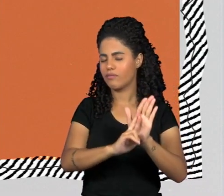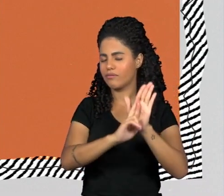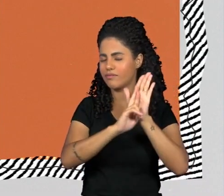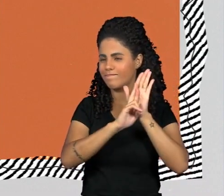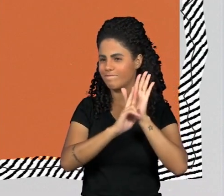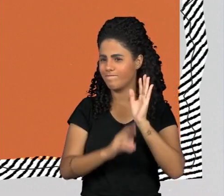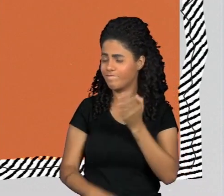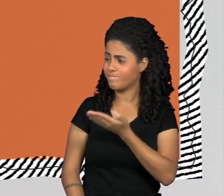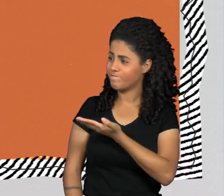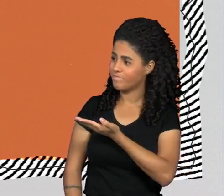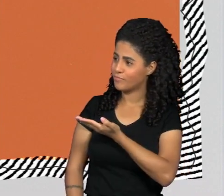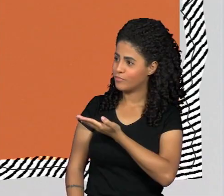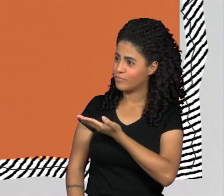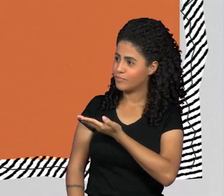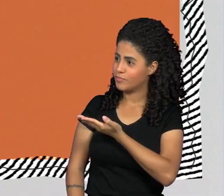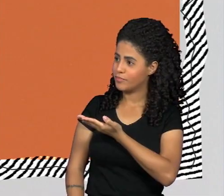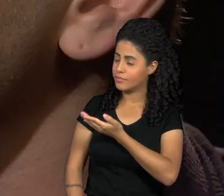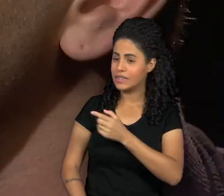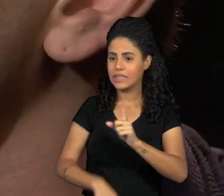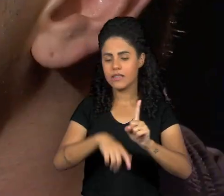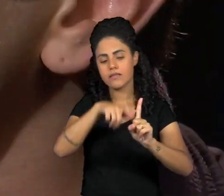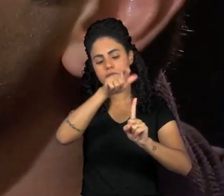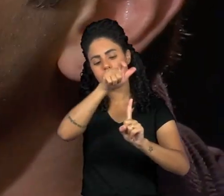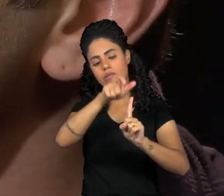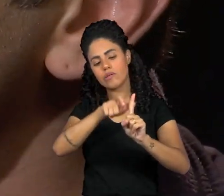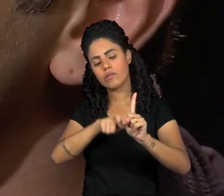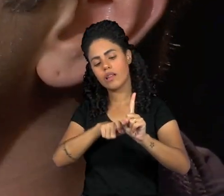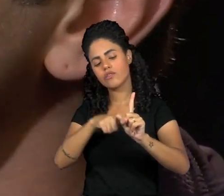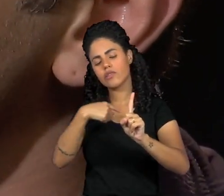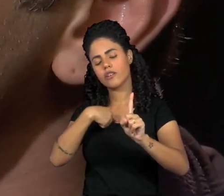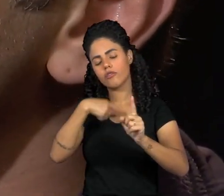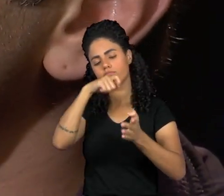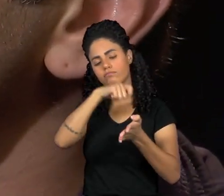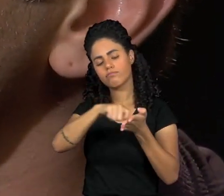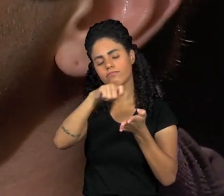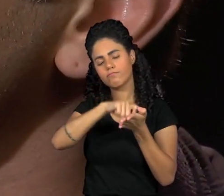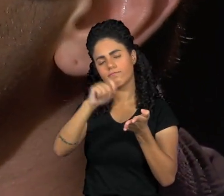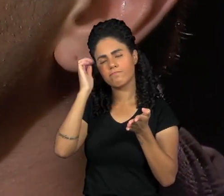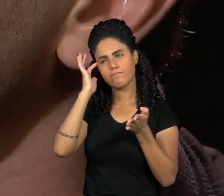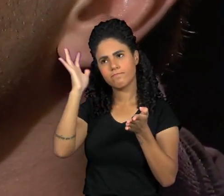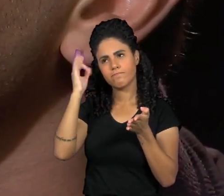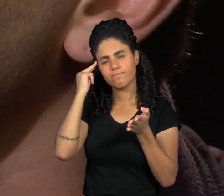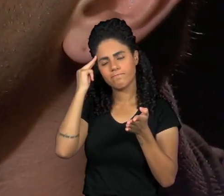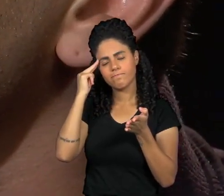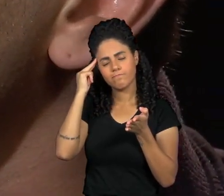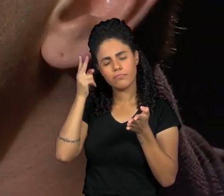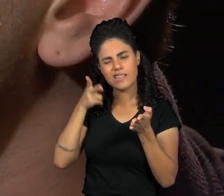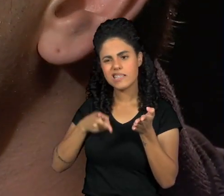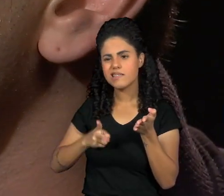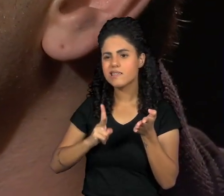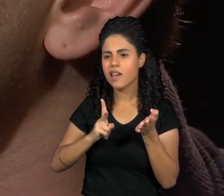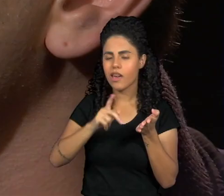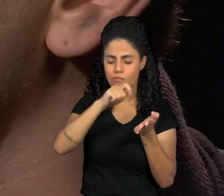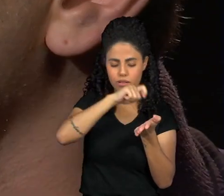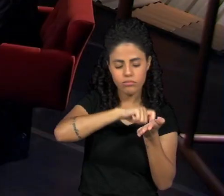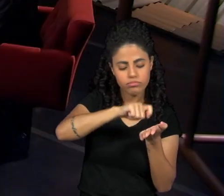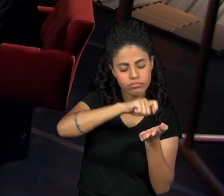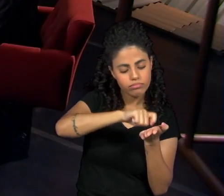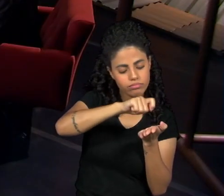este personagem que eu estou escrevendo e que sempre talvez eu esteja escrevendo, que